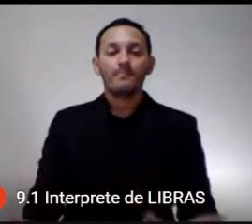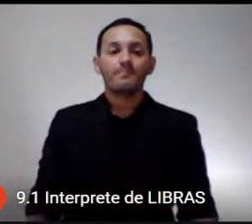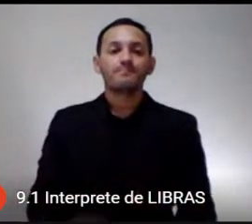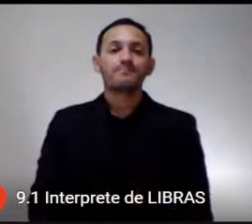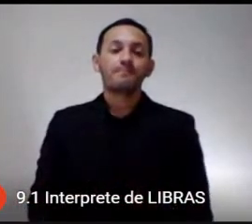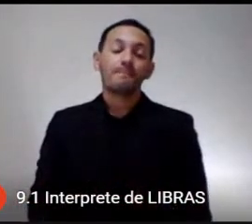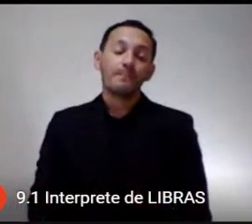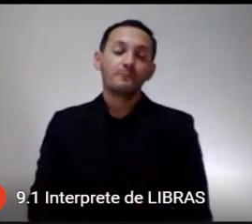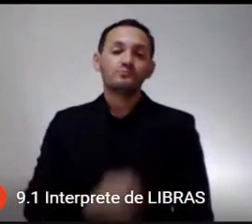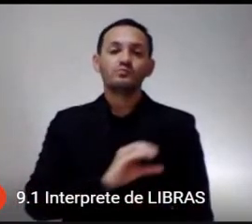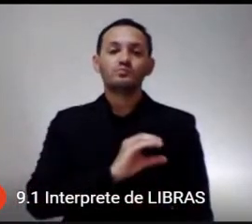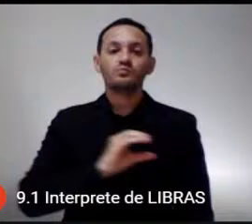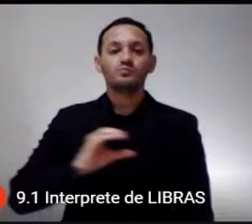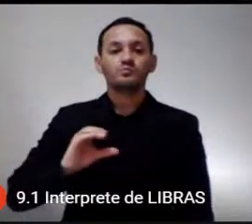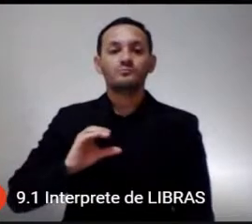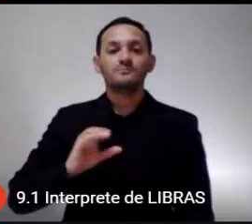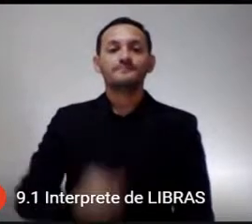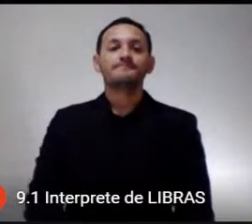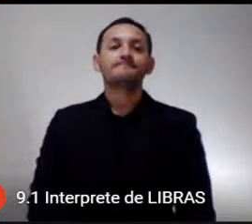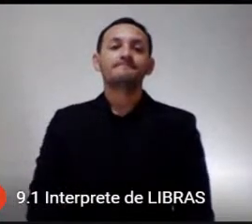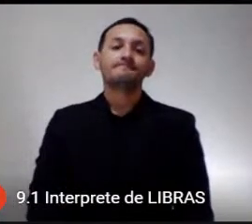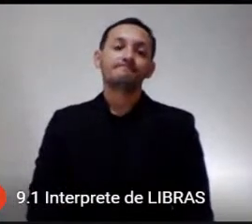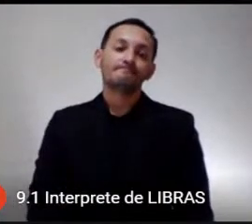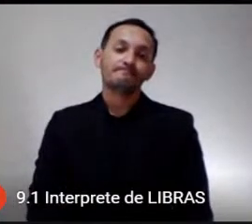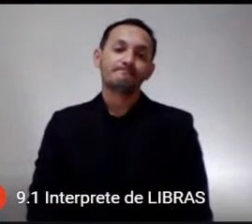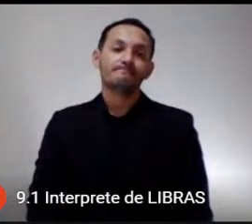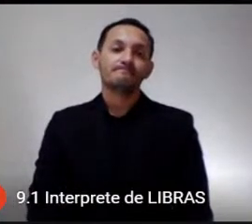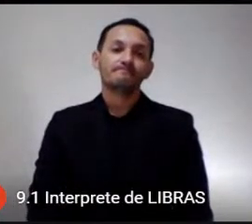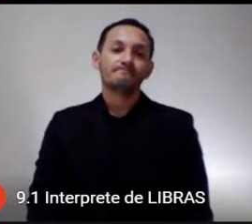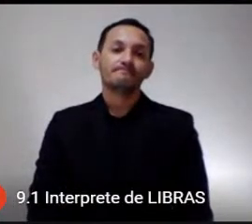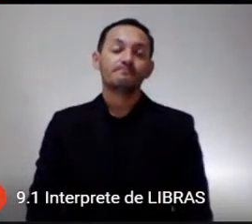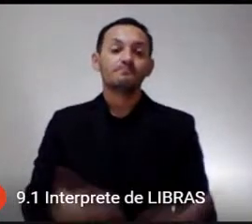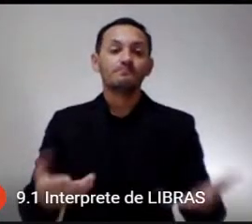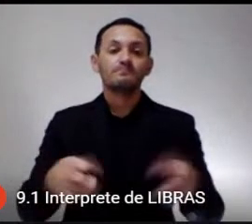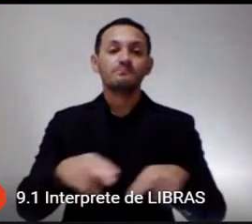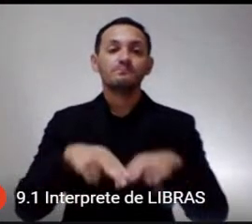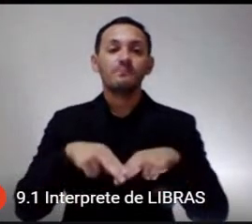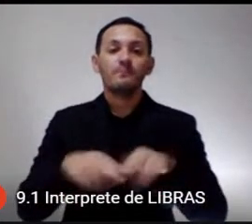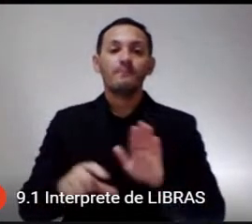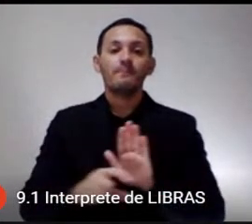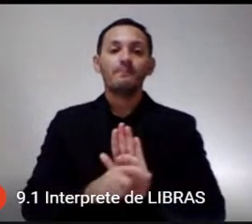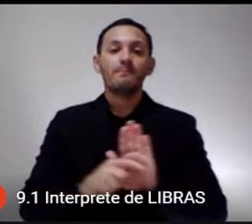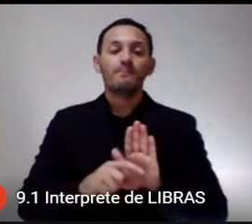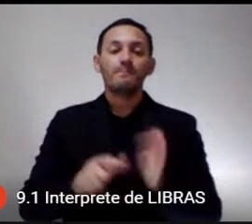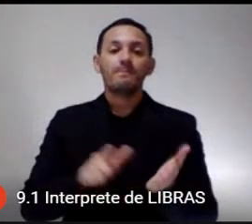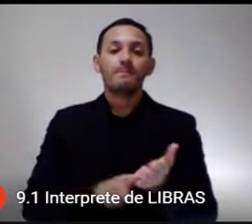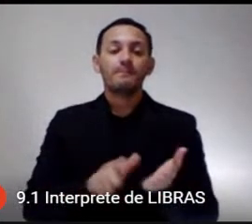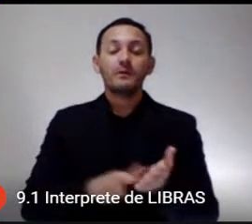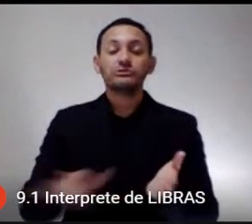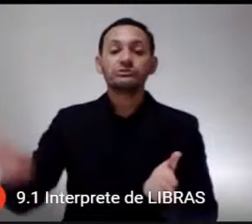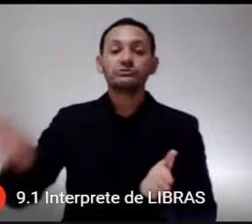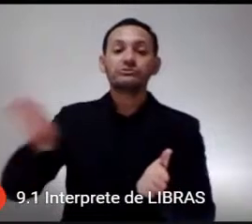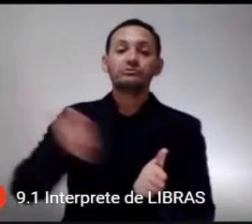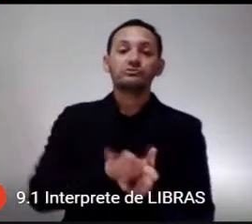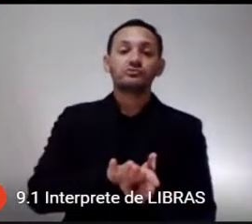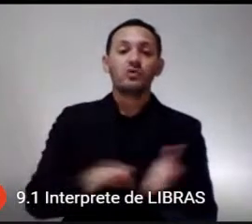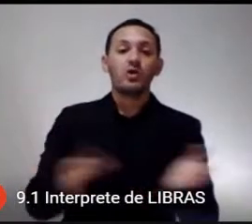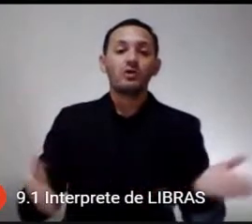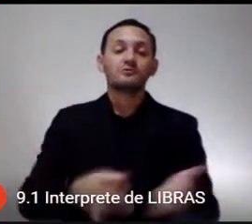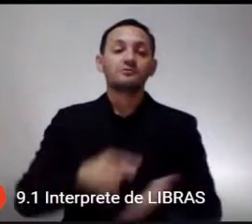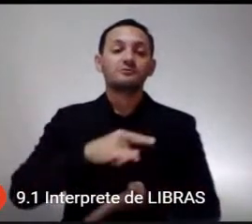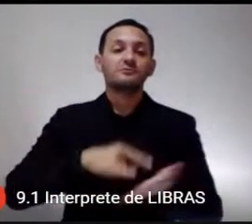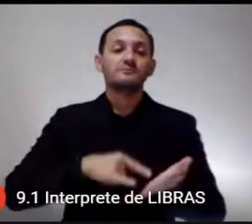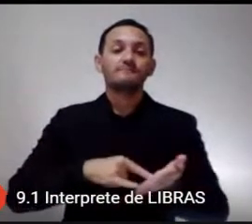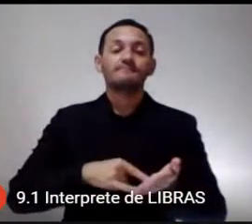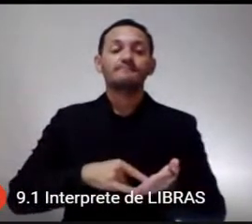então, cunhado dessa pessoa. No entanto, esse comprovante somente veio agora, não é o caso, então,